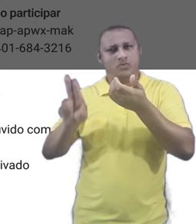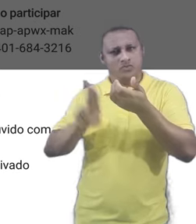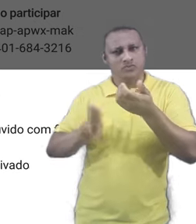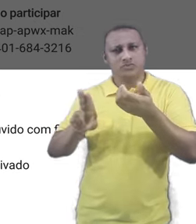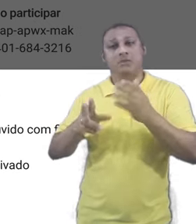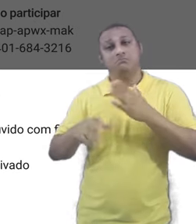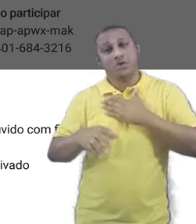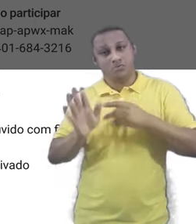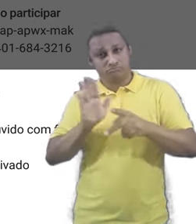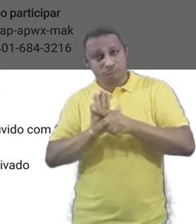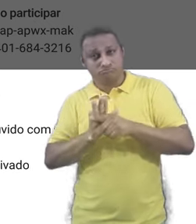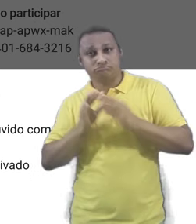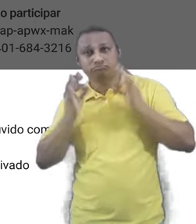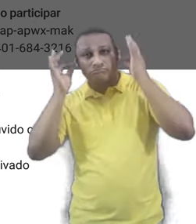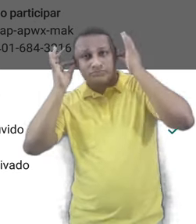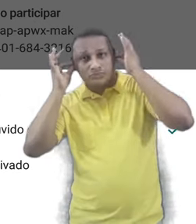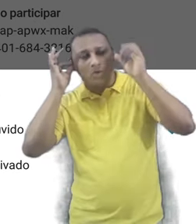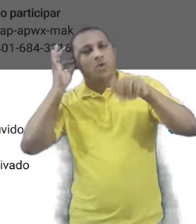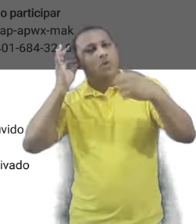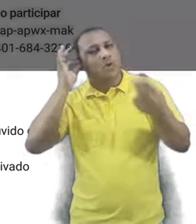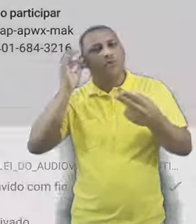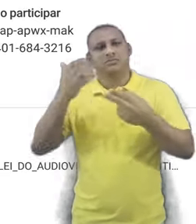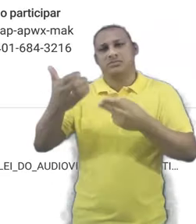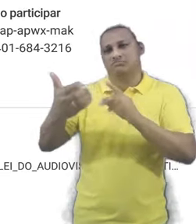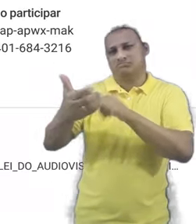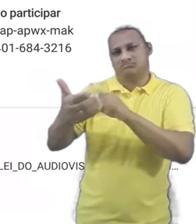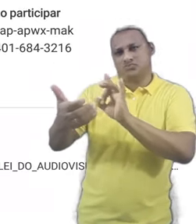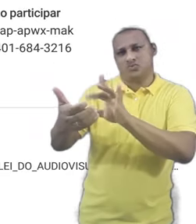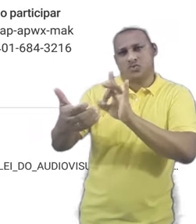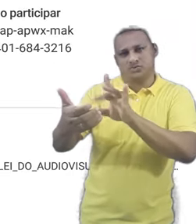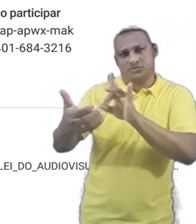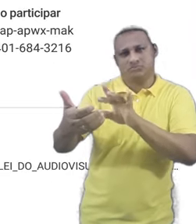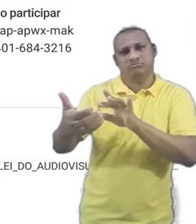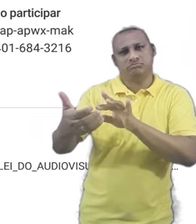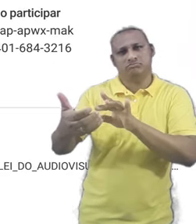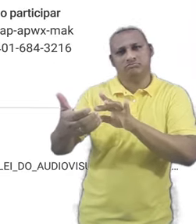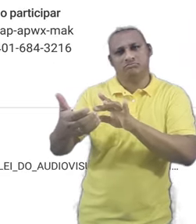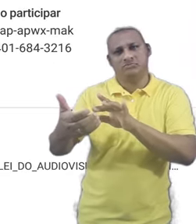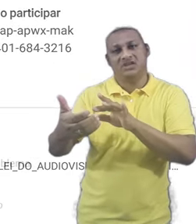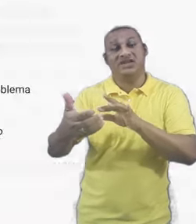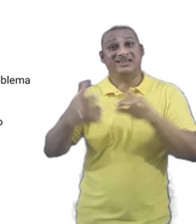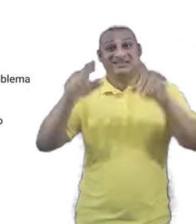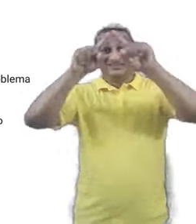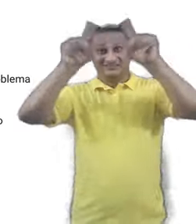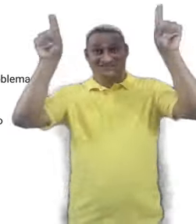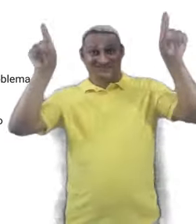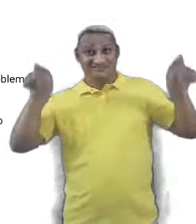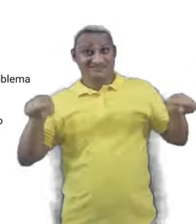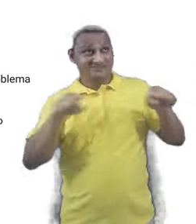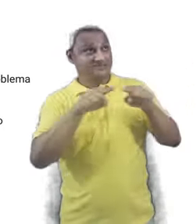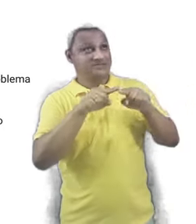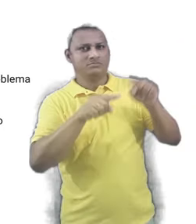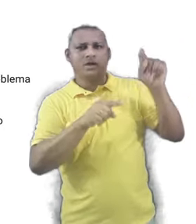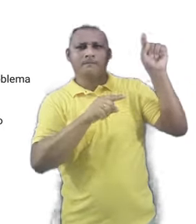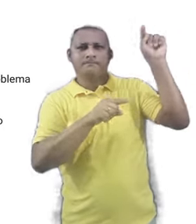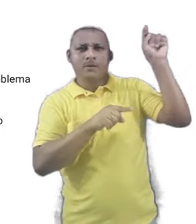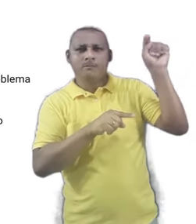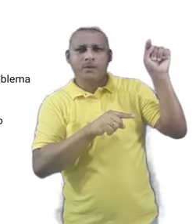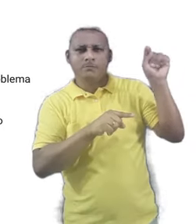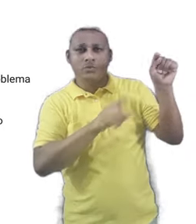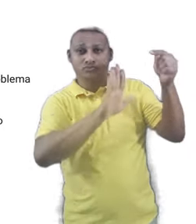alto-falantes ou pelo nosso fone de ouvido clicando nos três pontos no canto superior direito